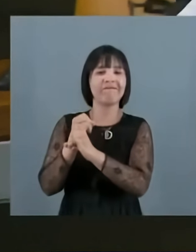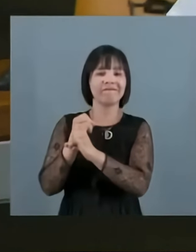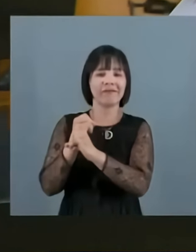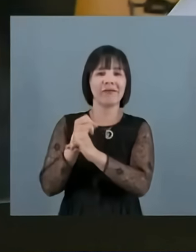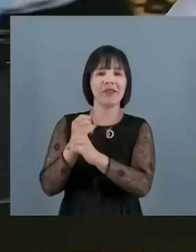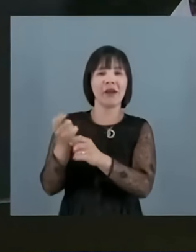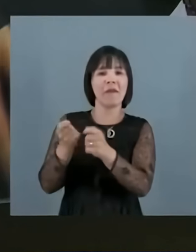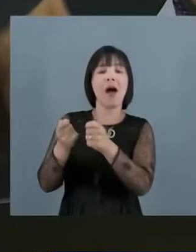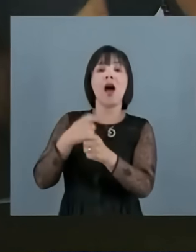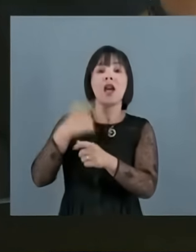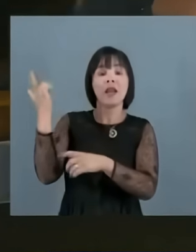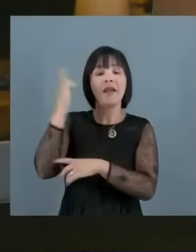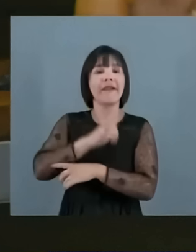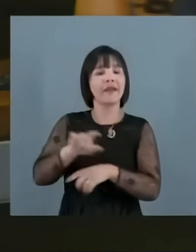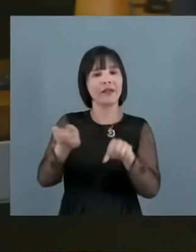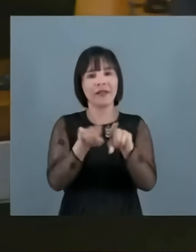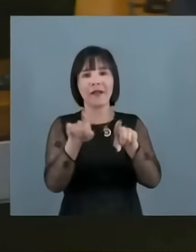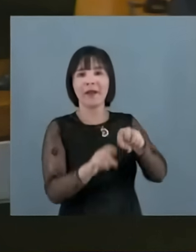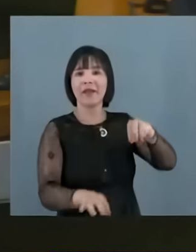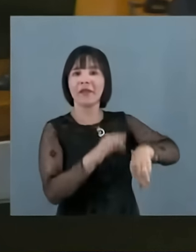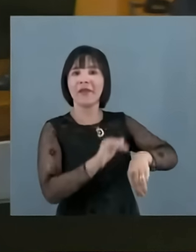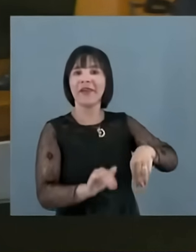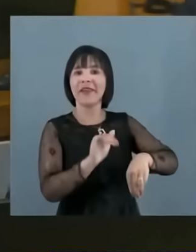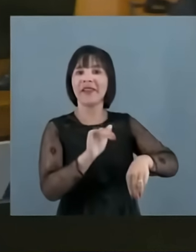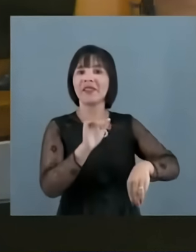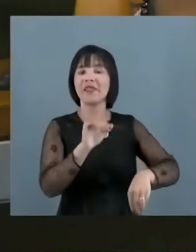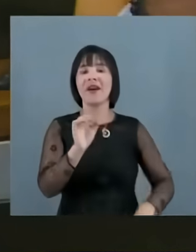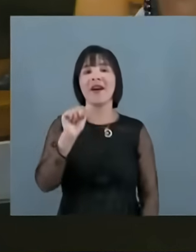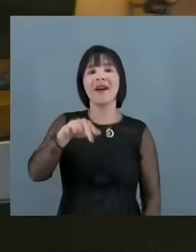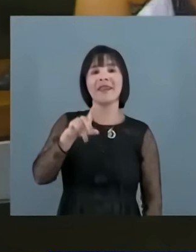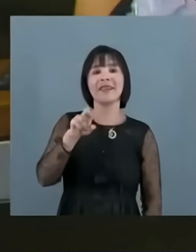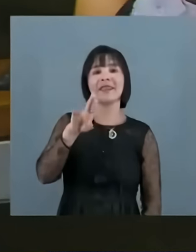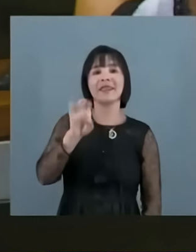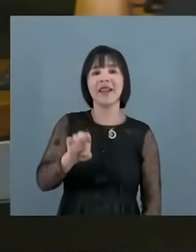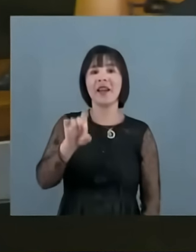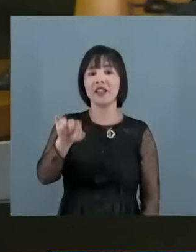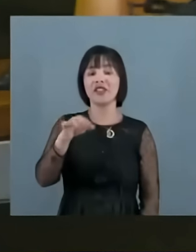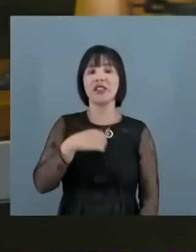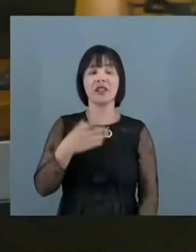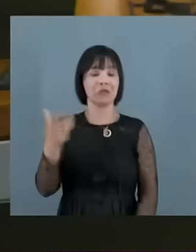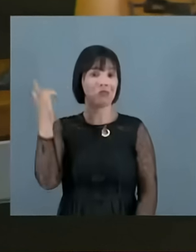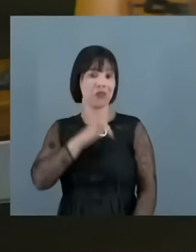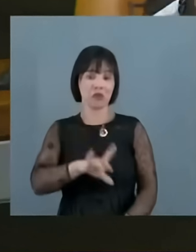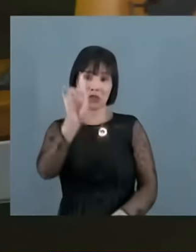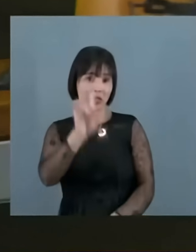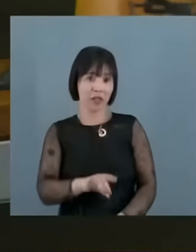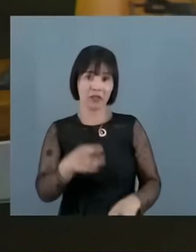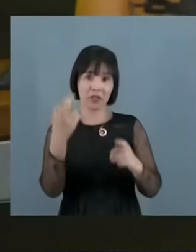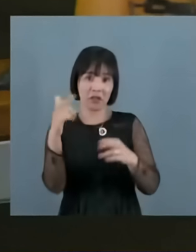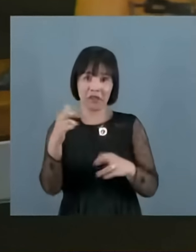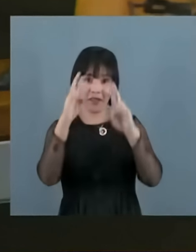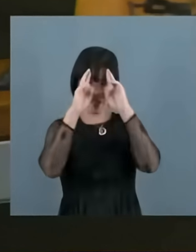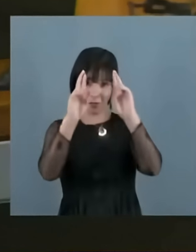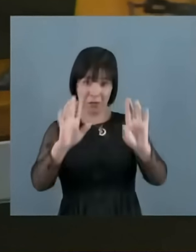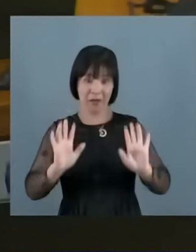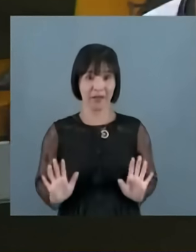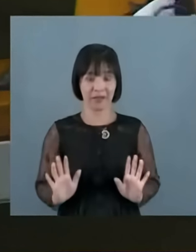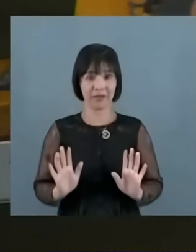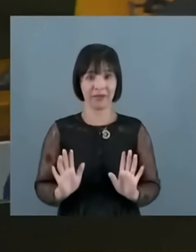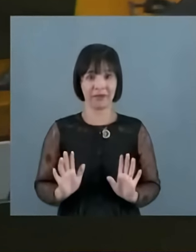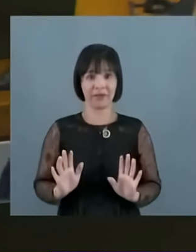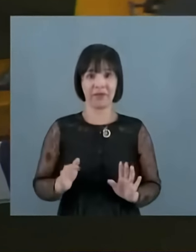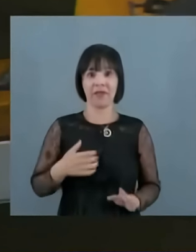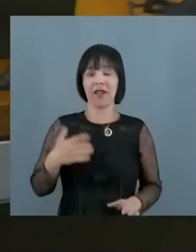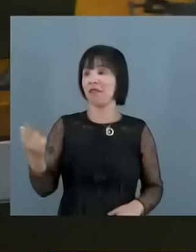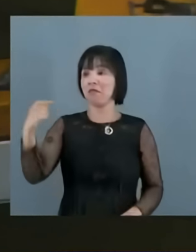ganhou também do ministro André Mendonça o direito de desrespeitar a CPI. Eu não vou, deu de ombro. Ela nem